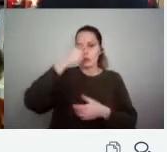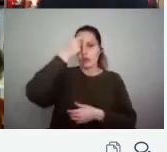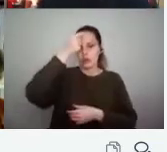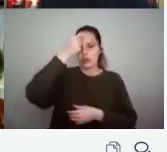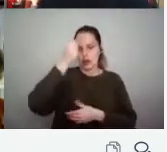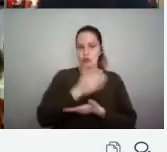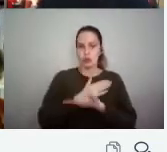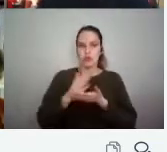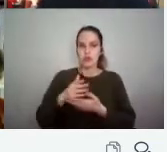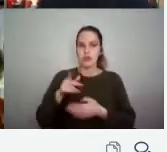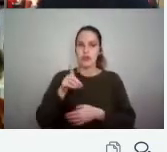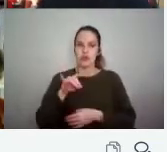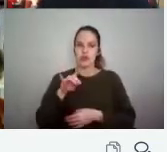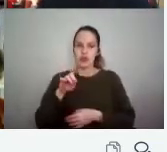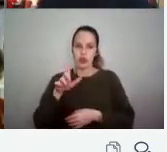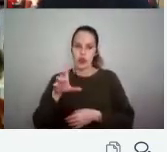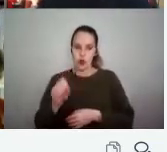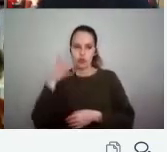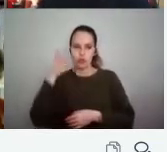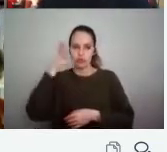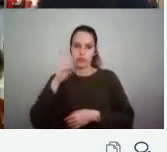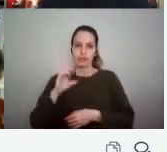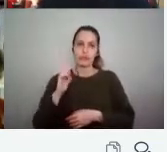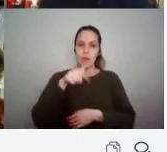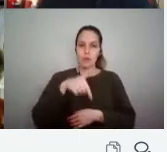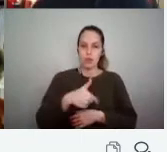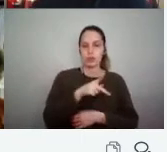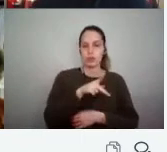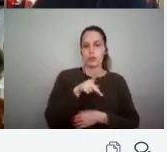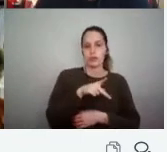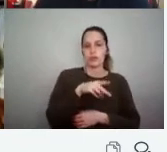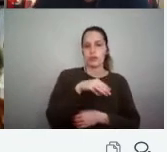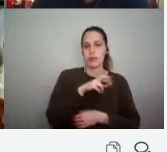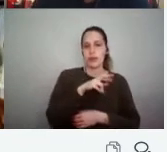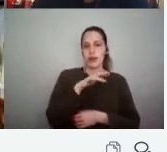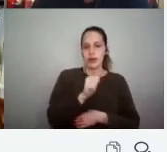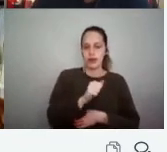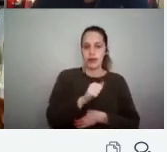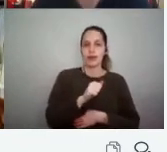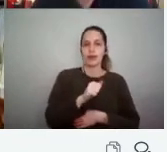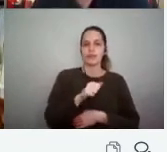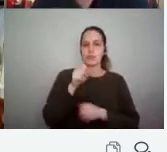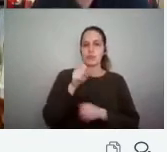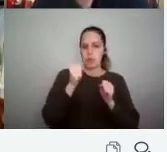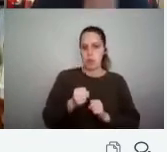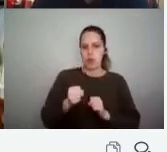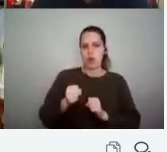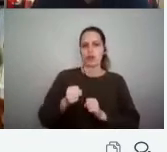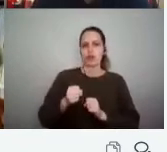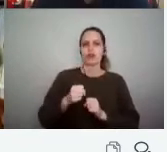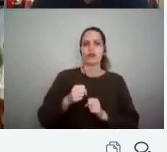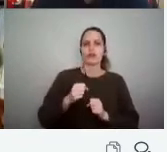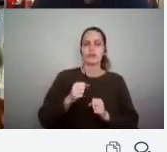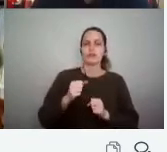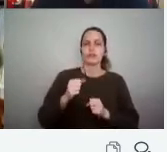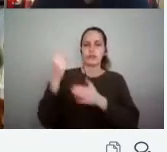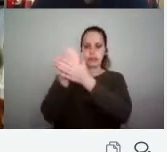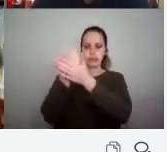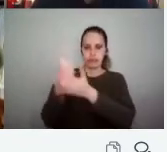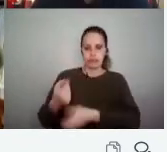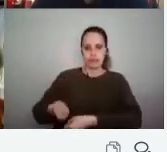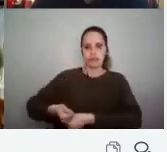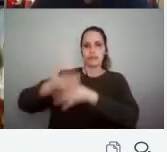e a gente vai dar sequência com a professora Maria Isabel. Vocês podem ir mandando as perguntas ao término das apresentações, a gente vai remeter elas